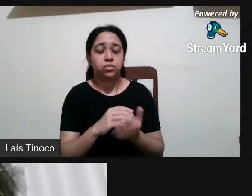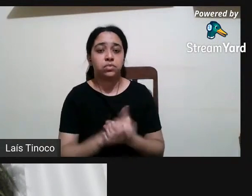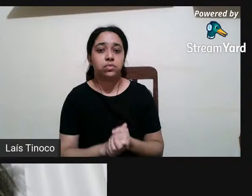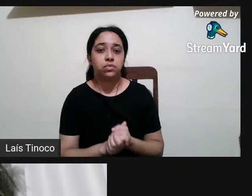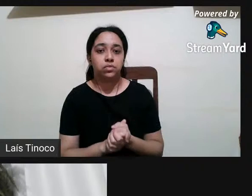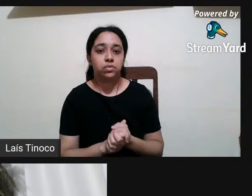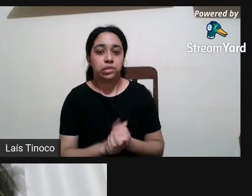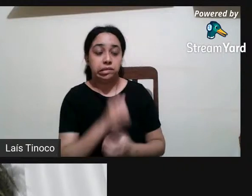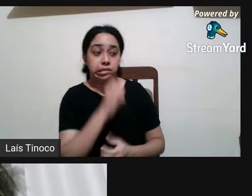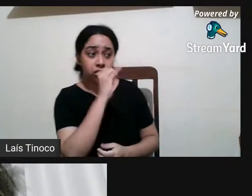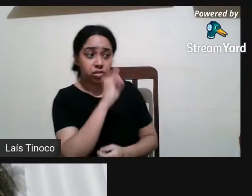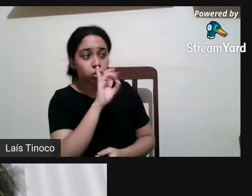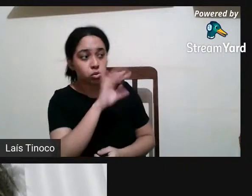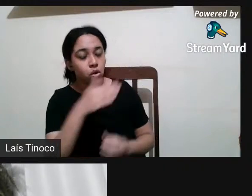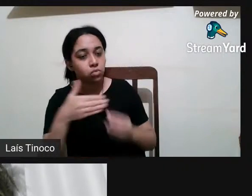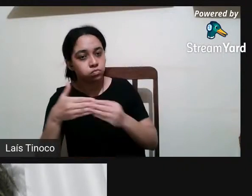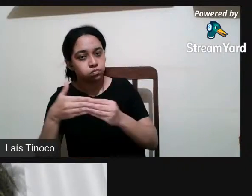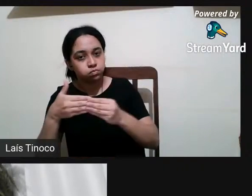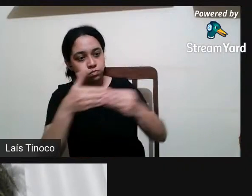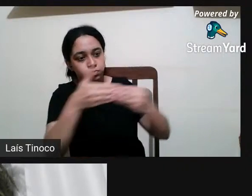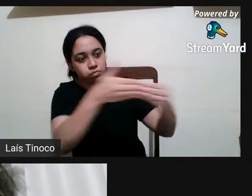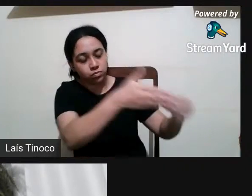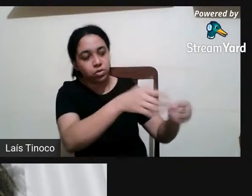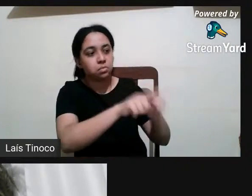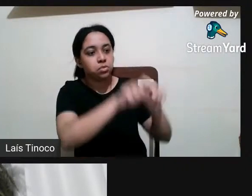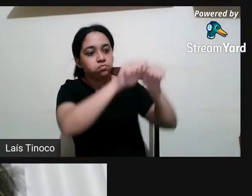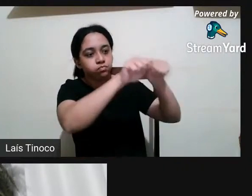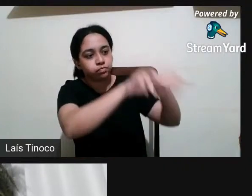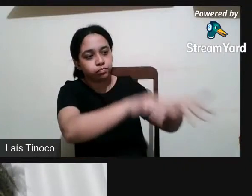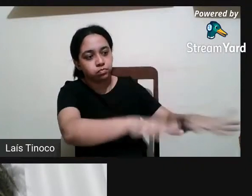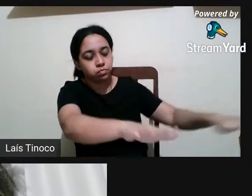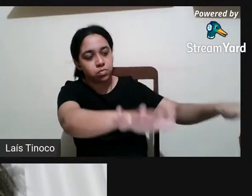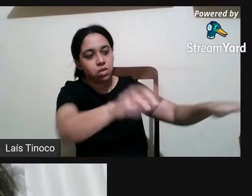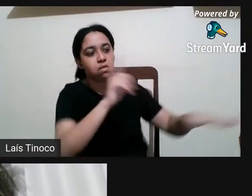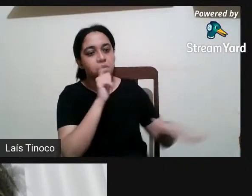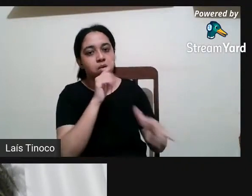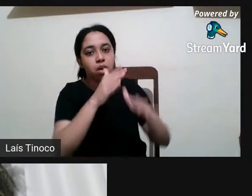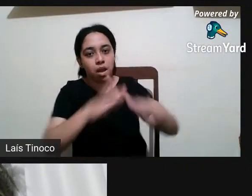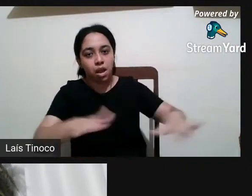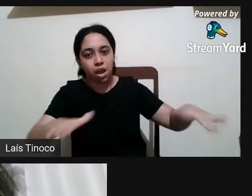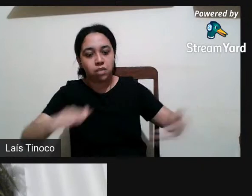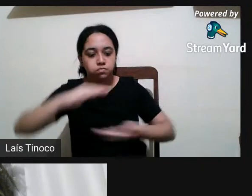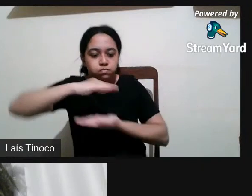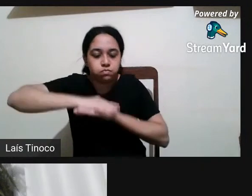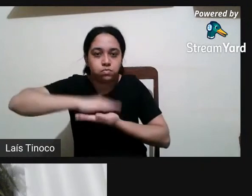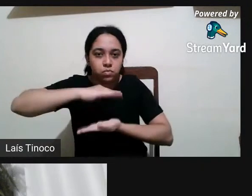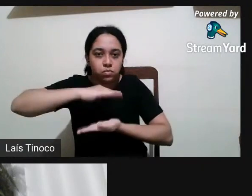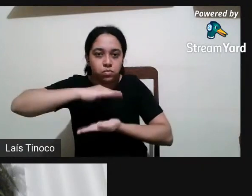influencia apenas no transporte e dispersão desses contaminantes na coluna da água e sedimento.